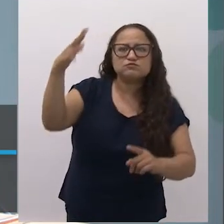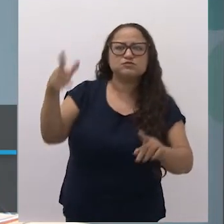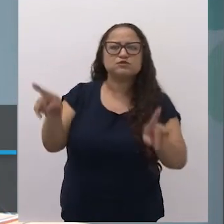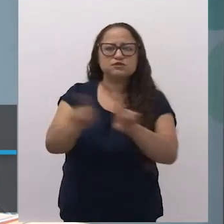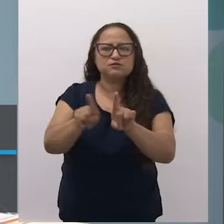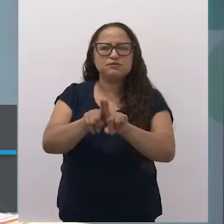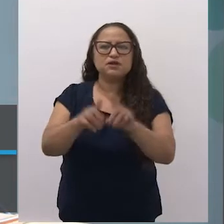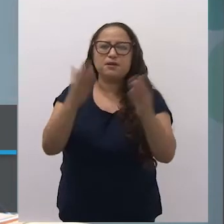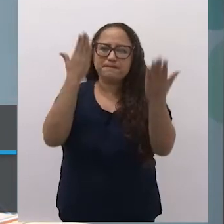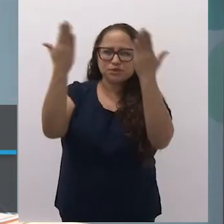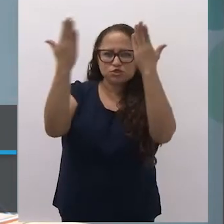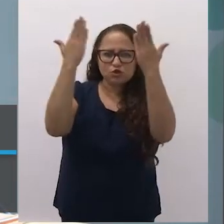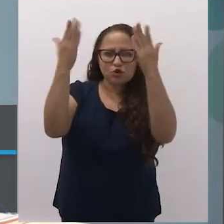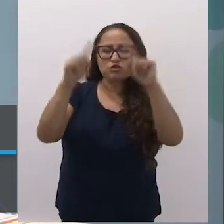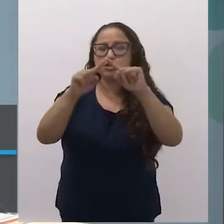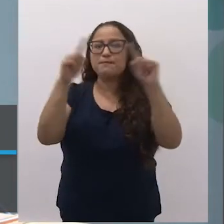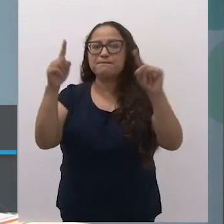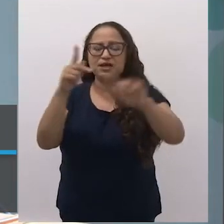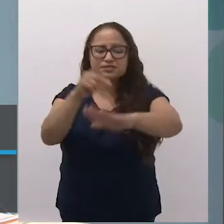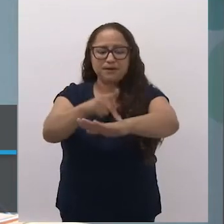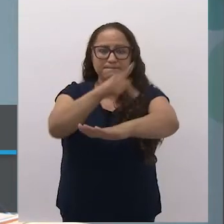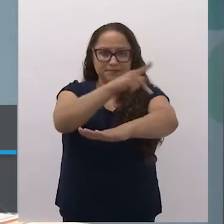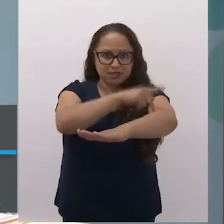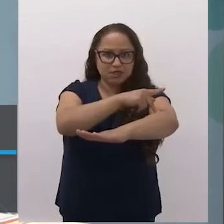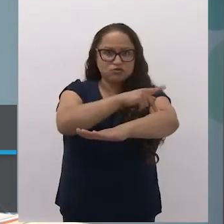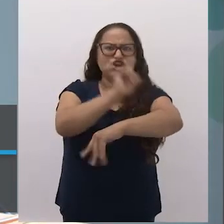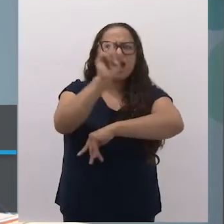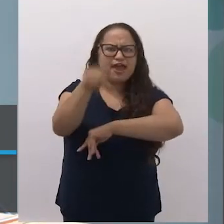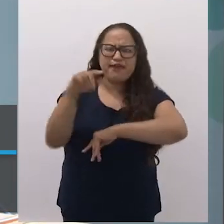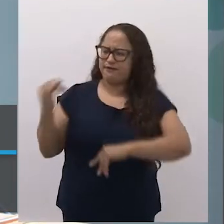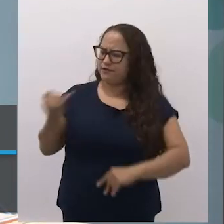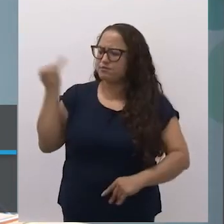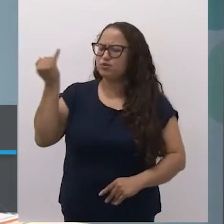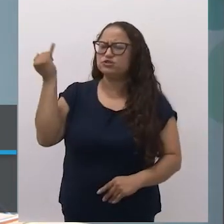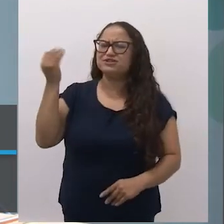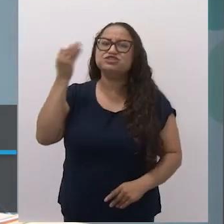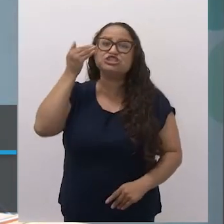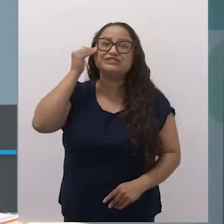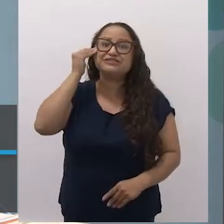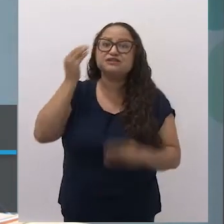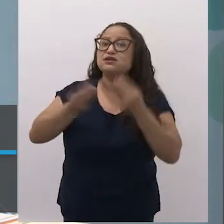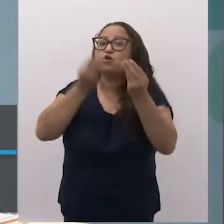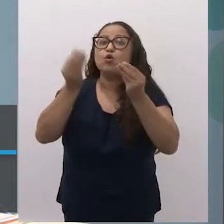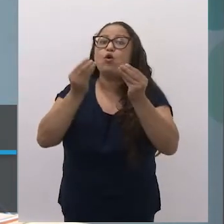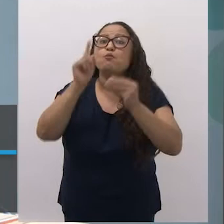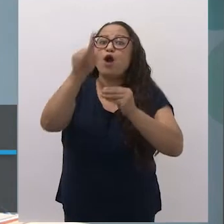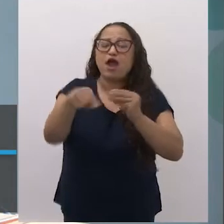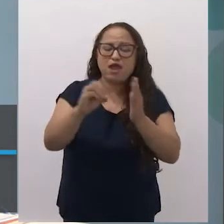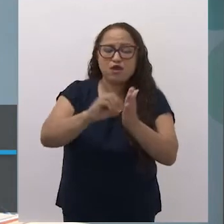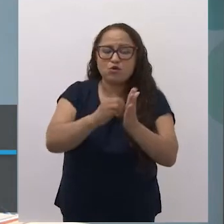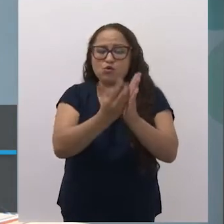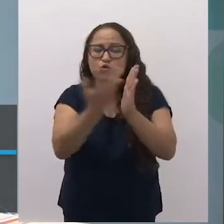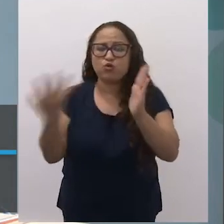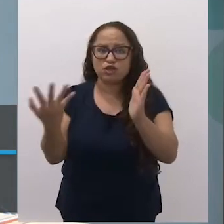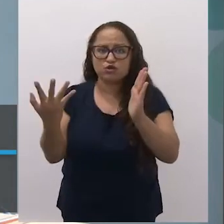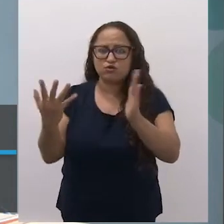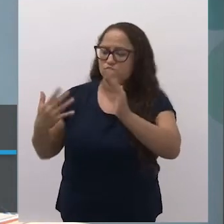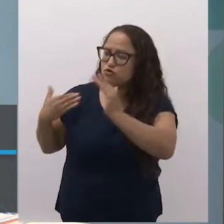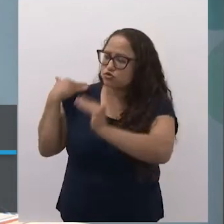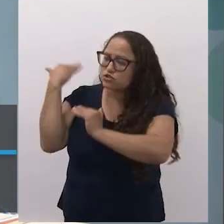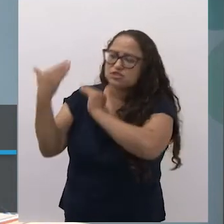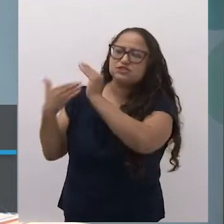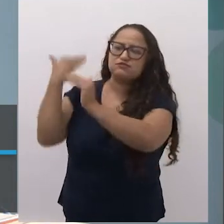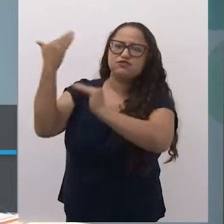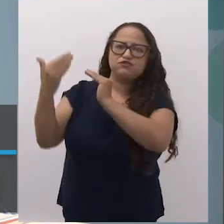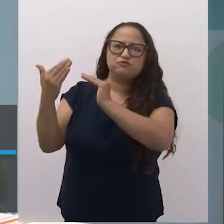tema, mas na pedagogia também é importante entendermos essa concepção de currículo por meio do desenvolvimento